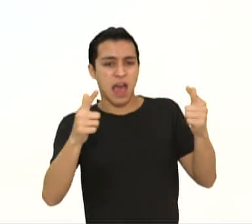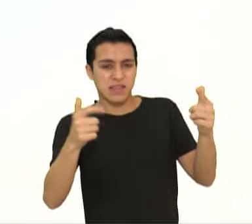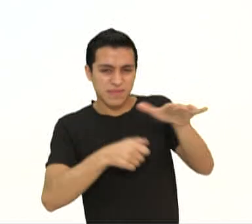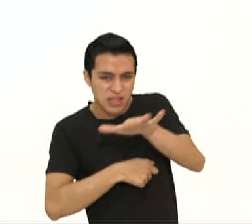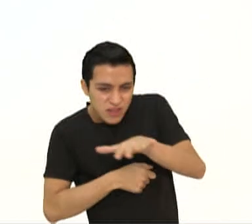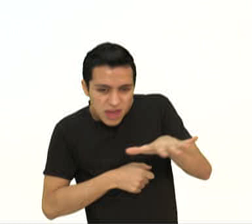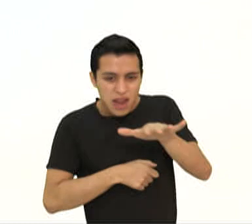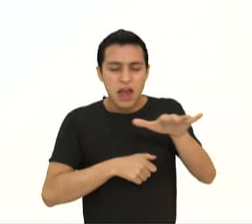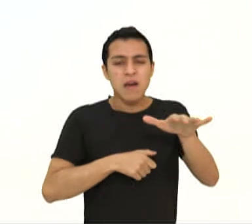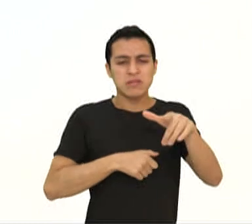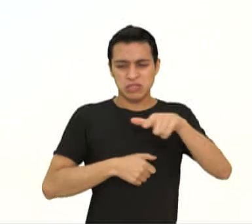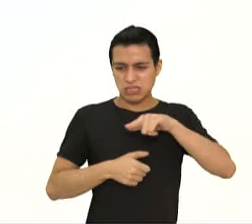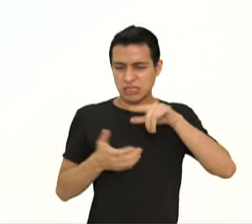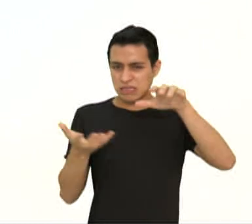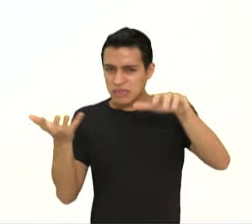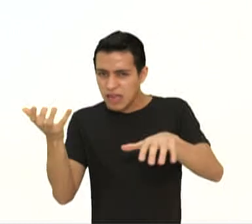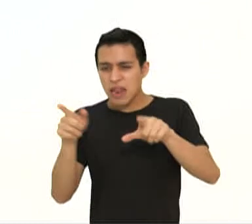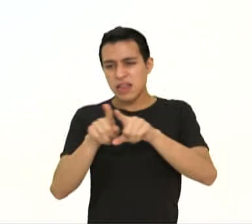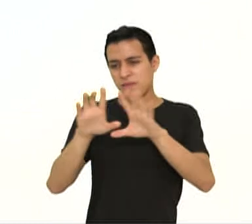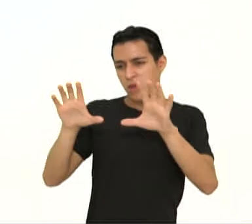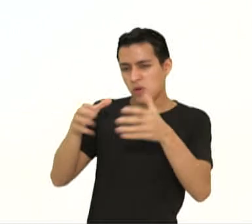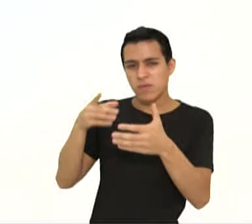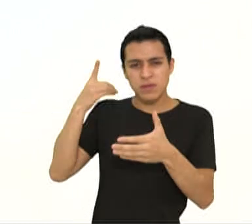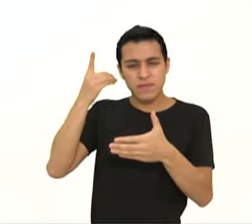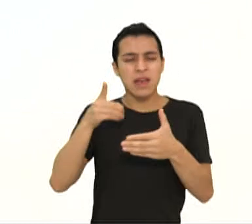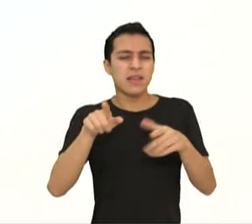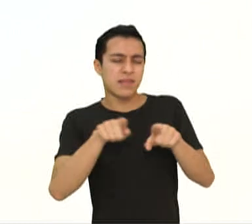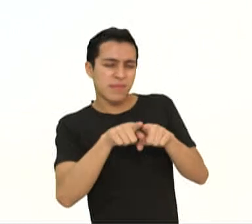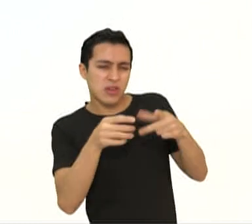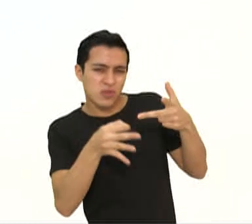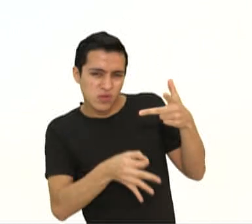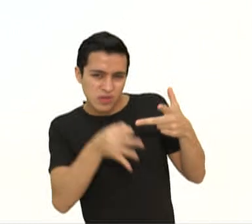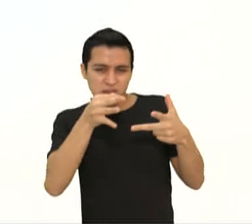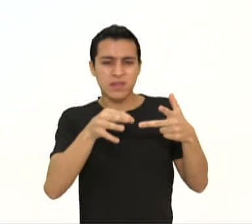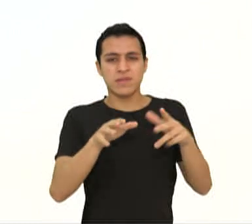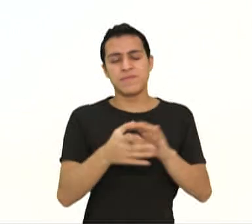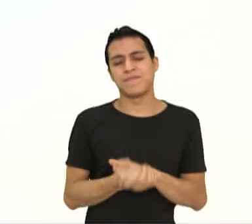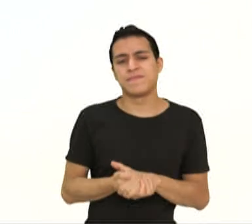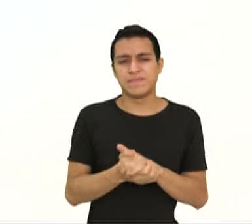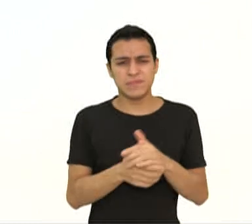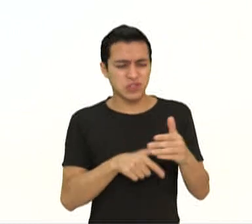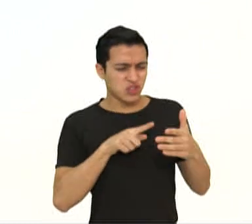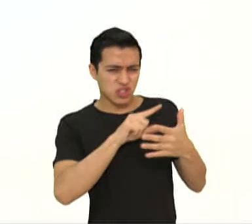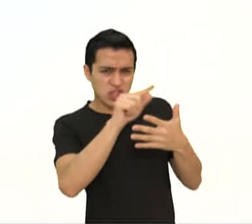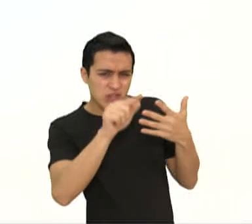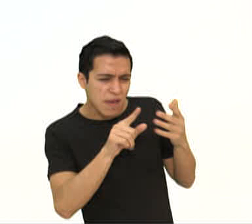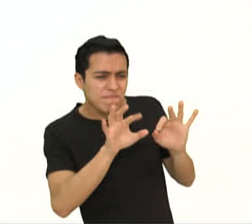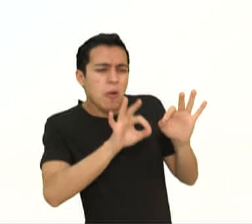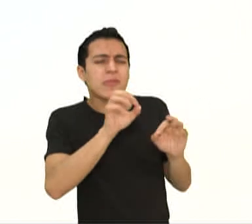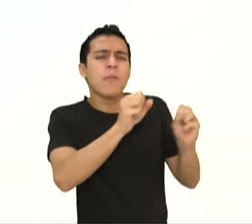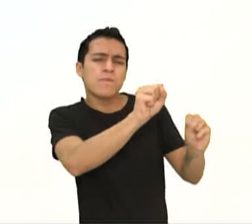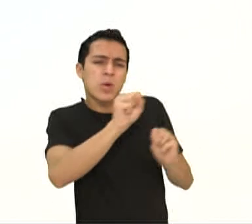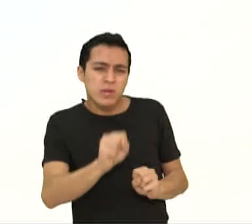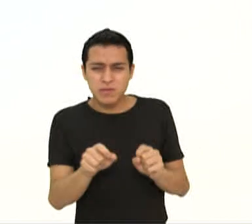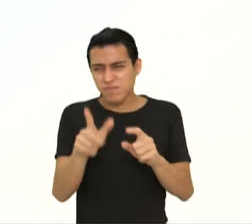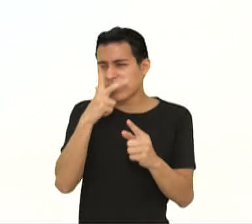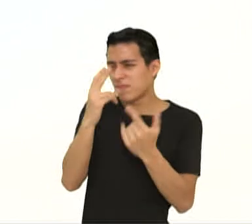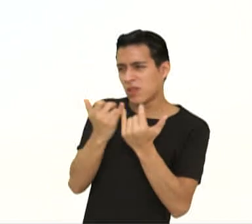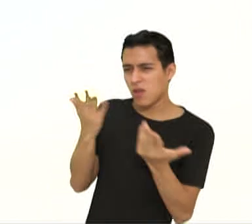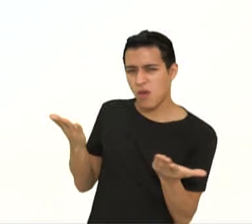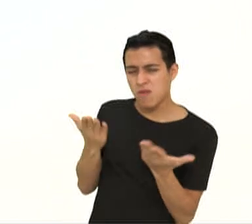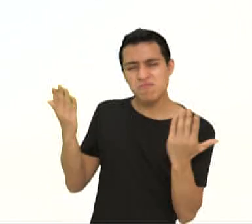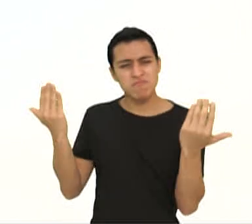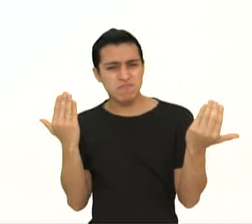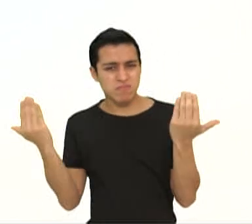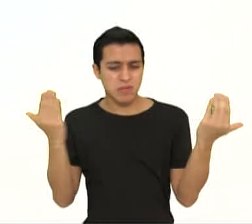composta do Senado e da Câmara dos Deputados e Judiciário, Supremo Tribunal de Justiça. Então, já mais ou menos como é hoje, como